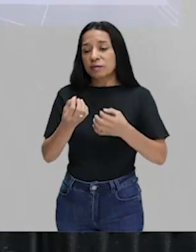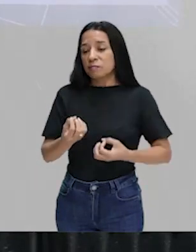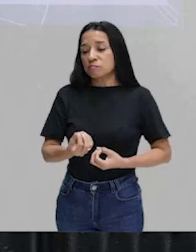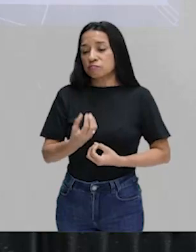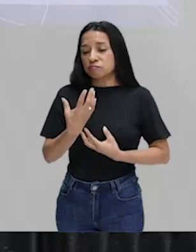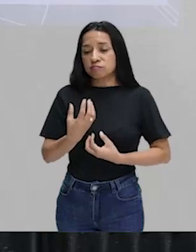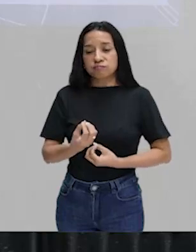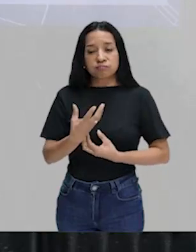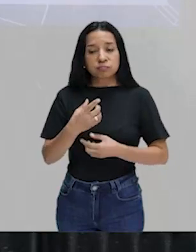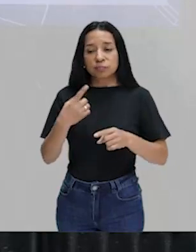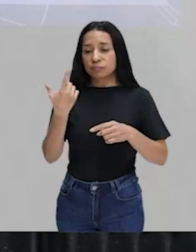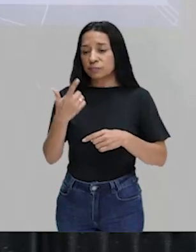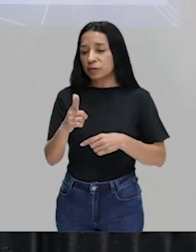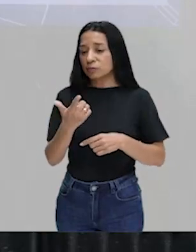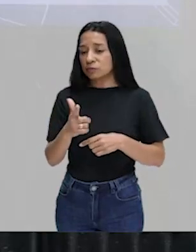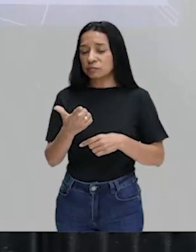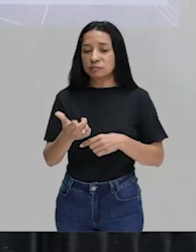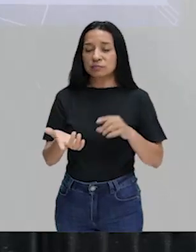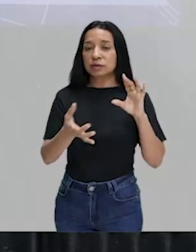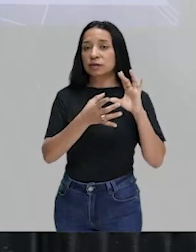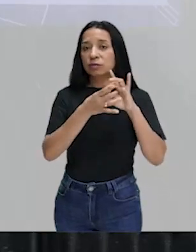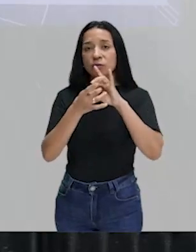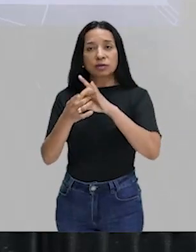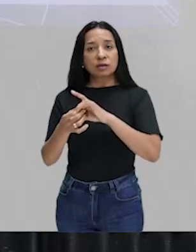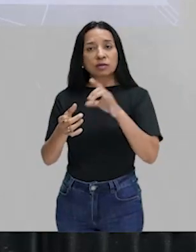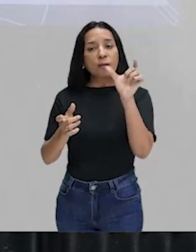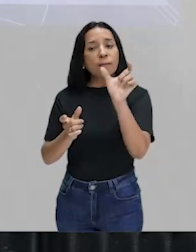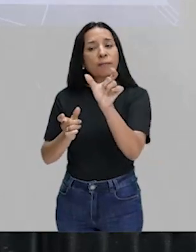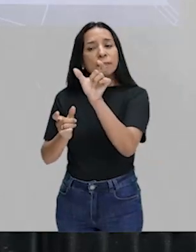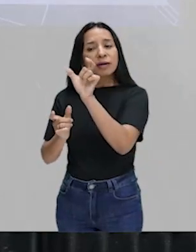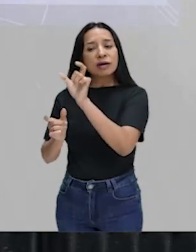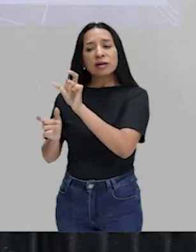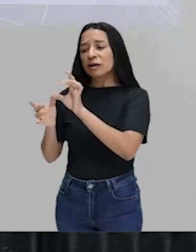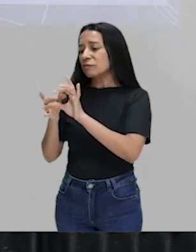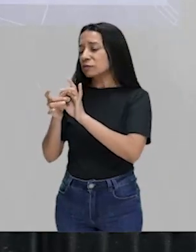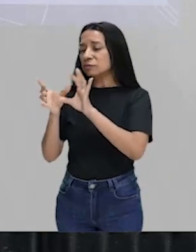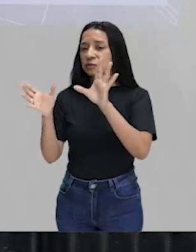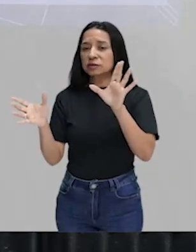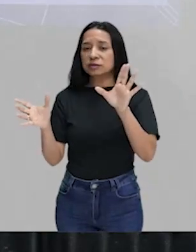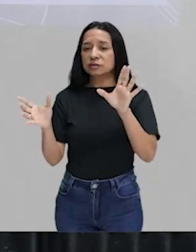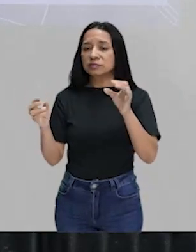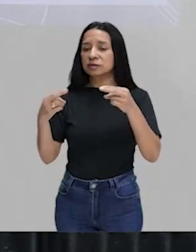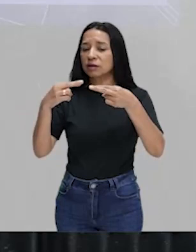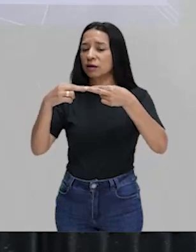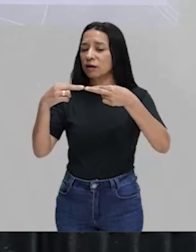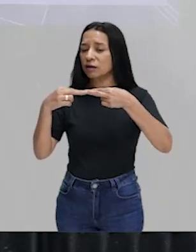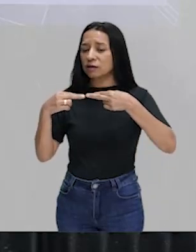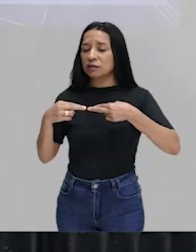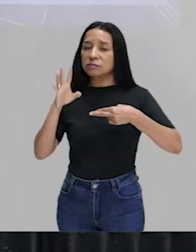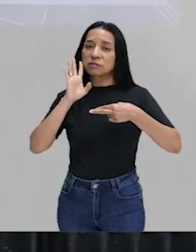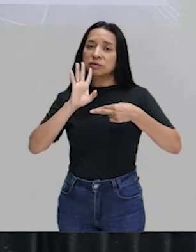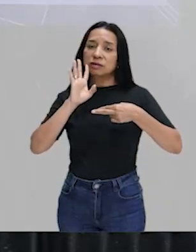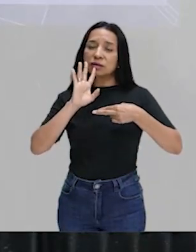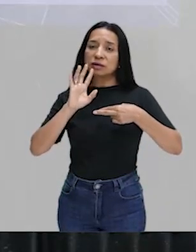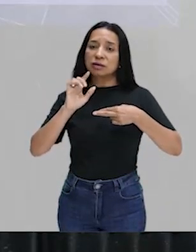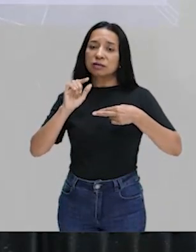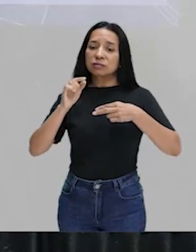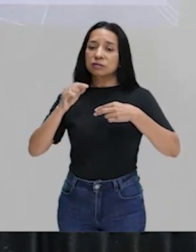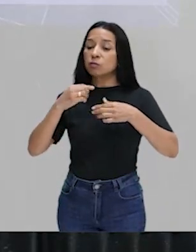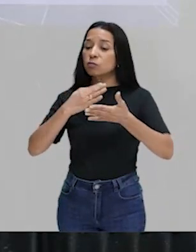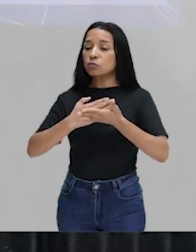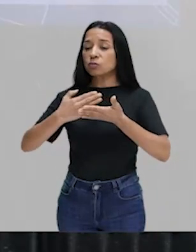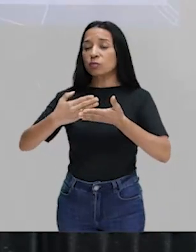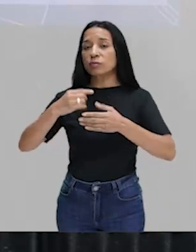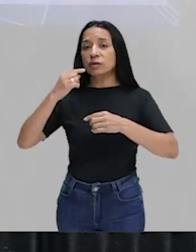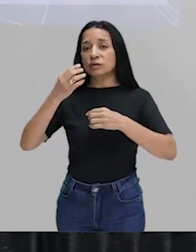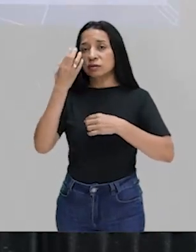tem contexto, são só palavras dispostas no papel, a rima fica legal e você vai